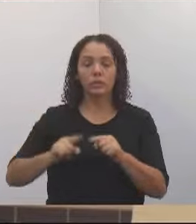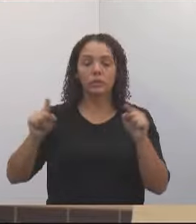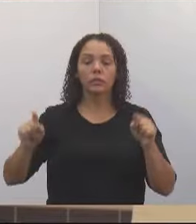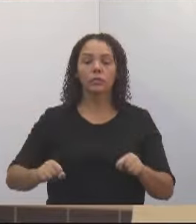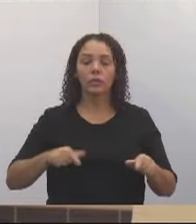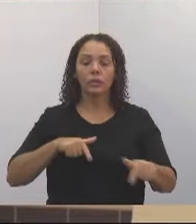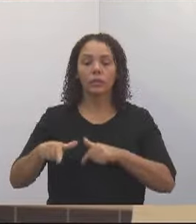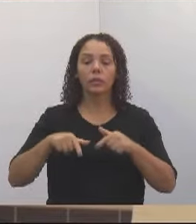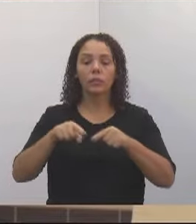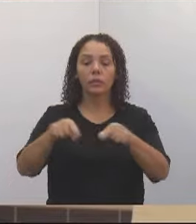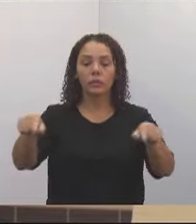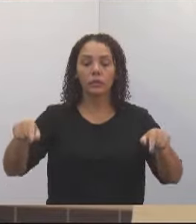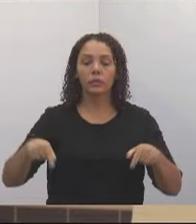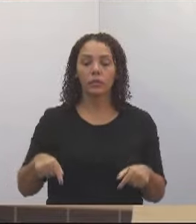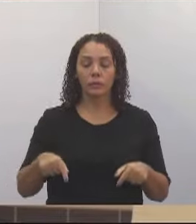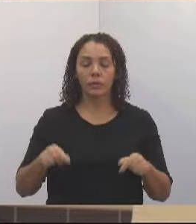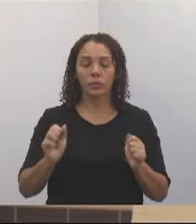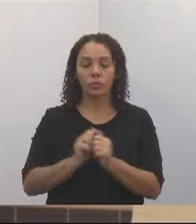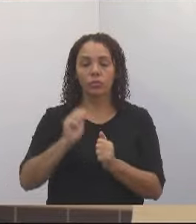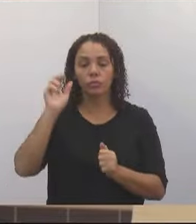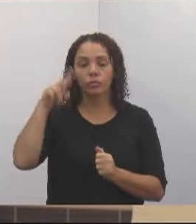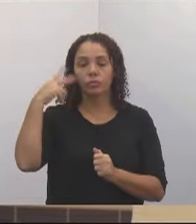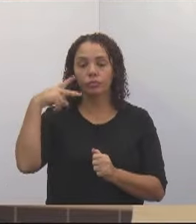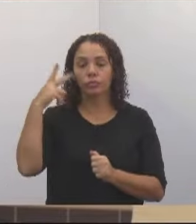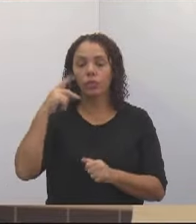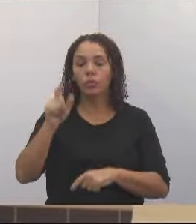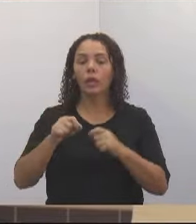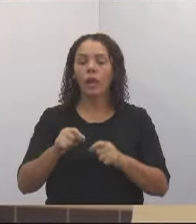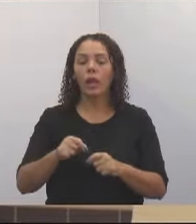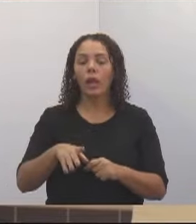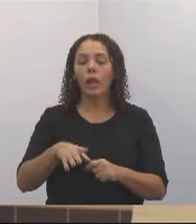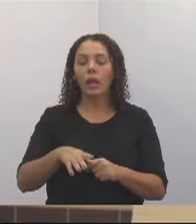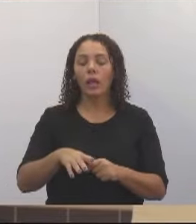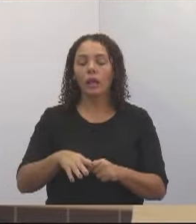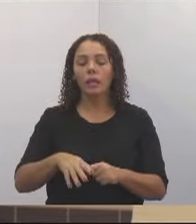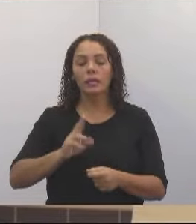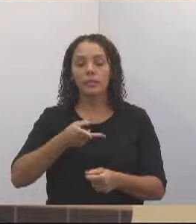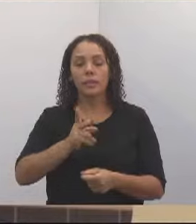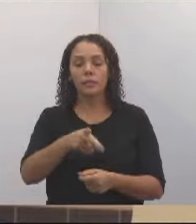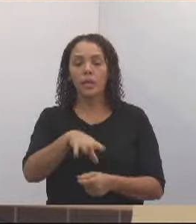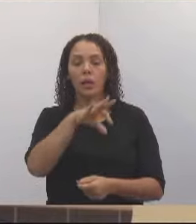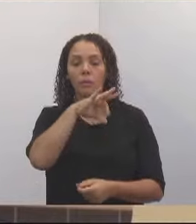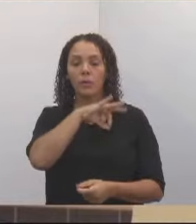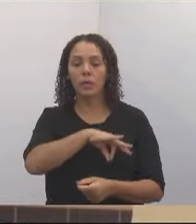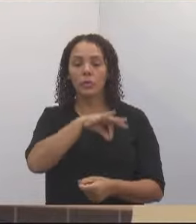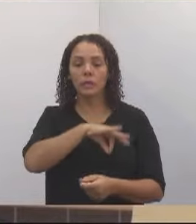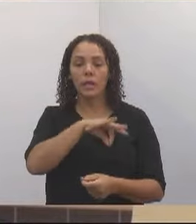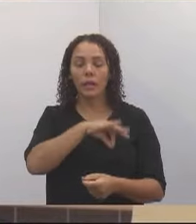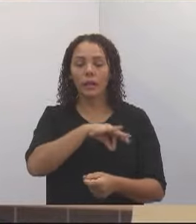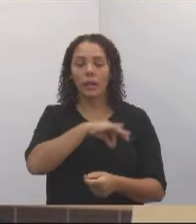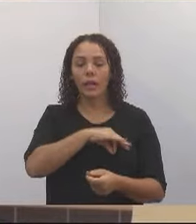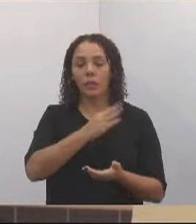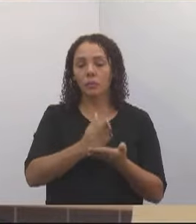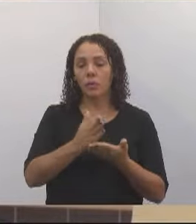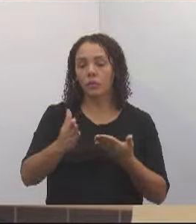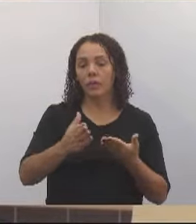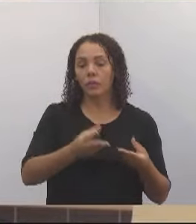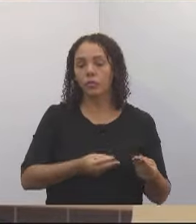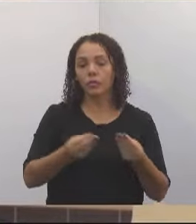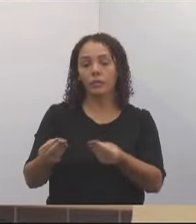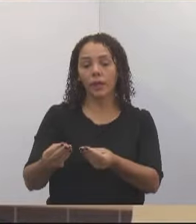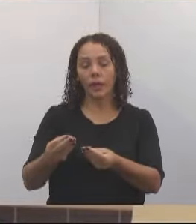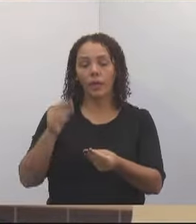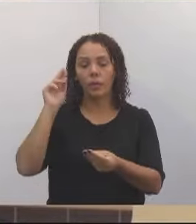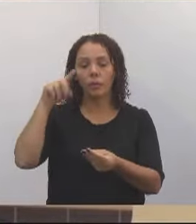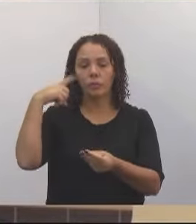gabinete subordinado de, ao final do mês, repassar dinheiro para o vereador ou vereadora, deputado